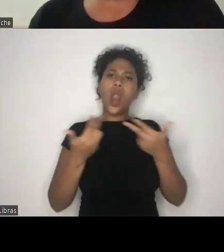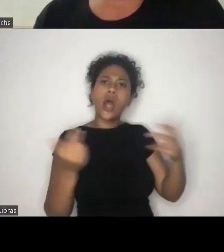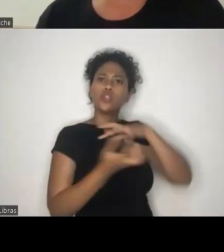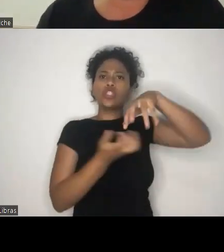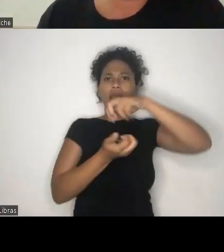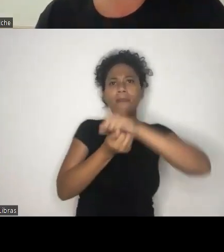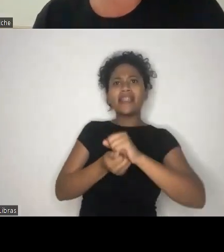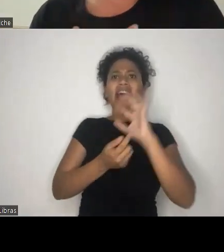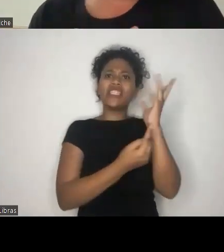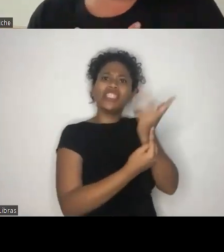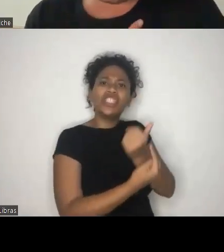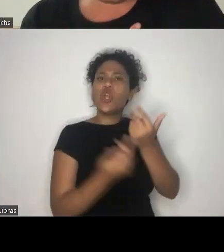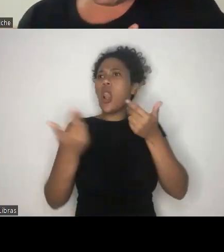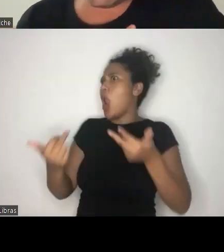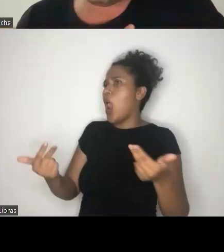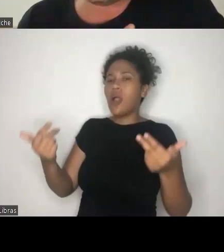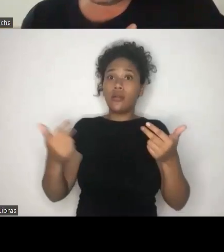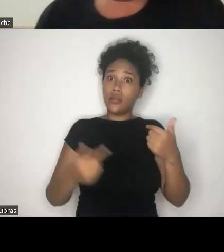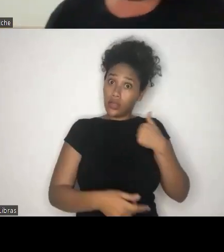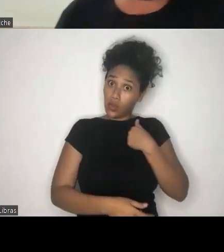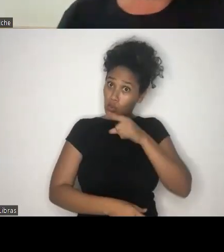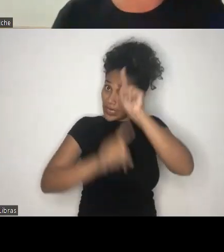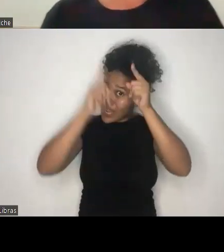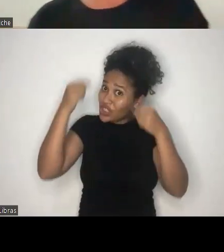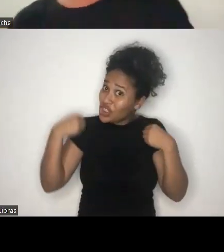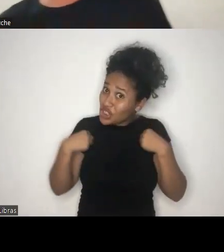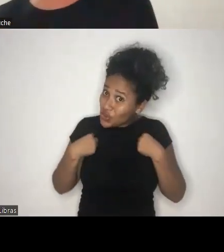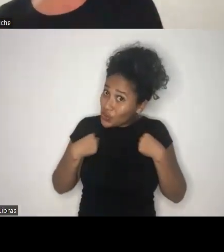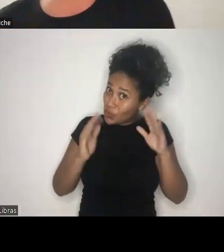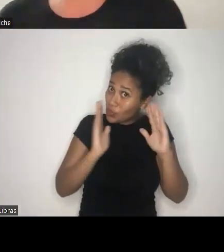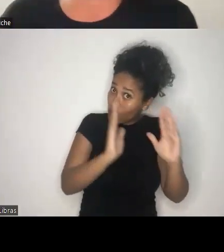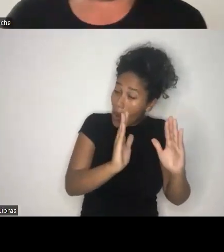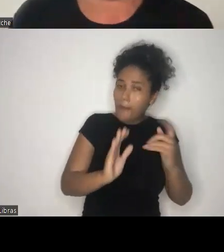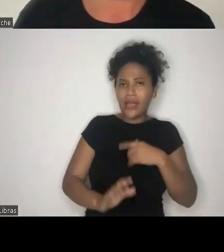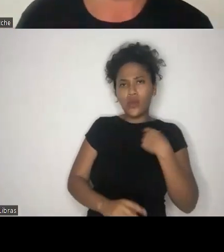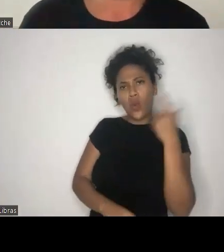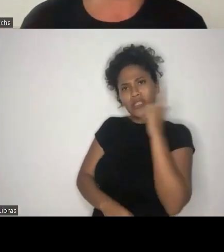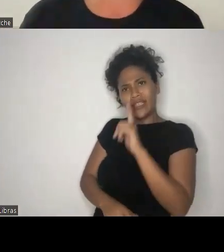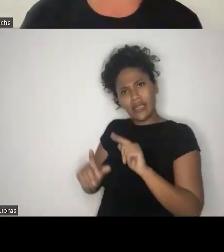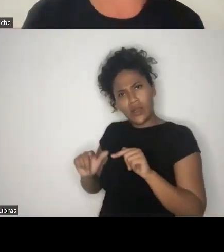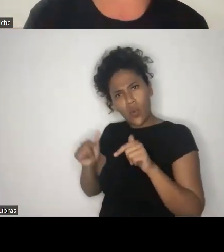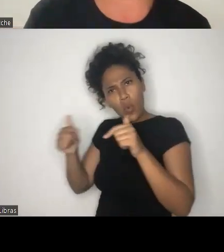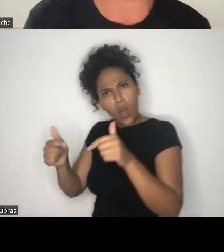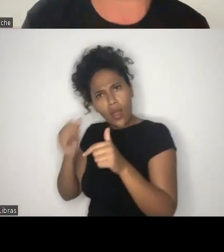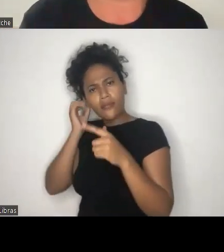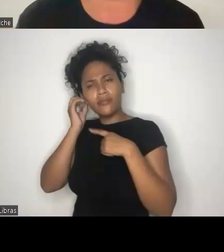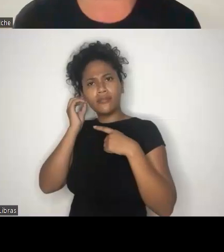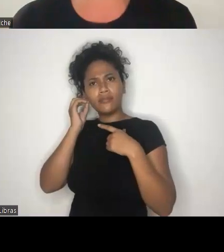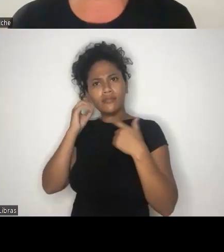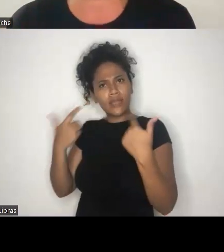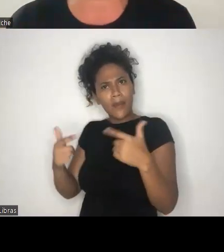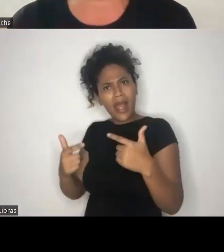artística e olha eu sou criativo só que para eu poder executar o trabalho de criação